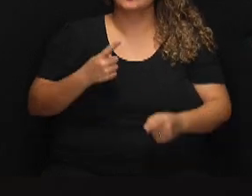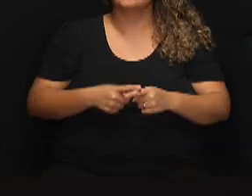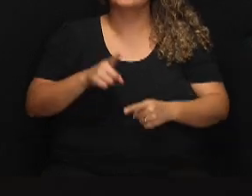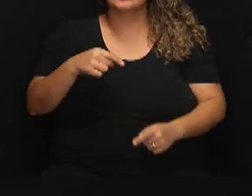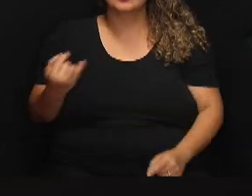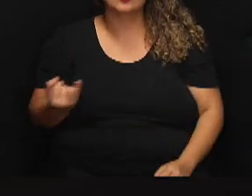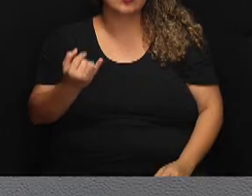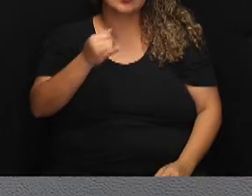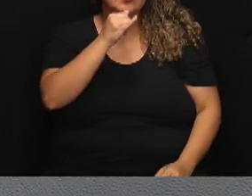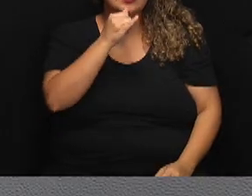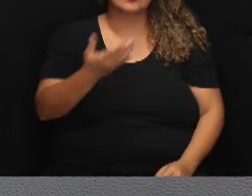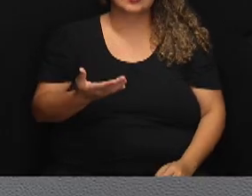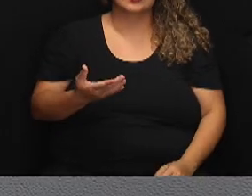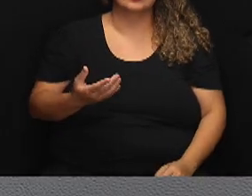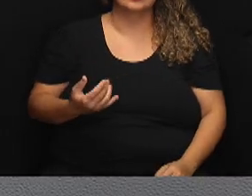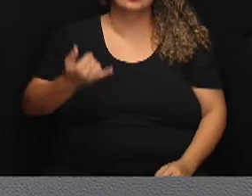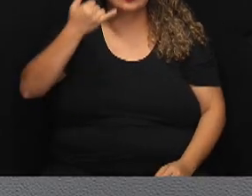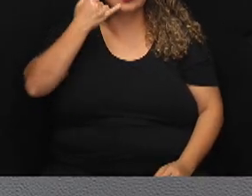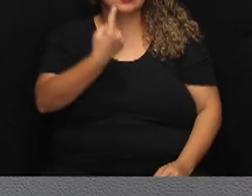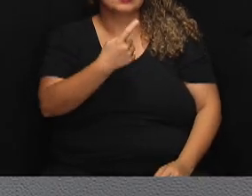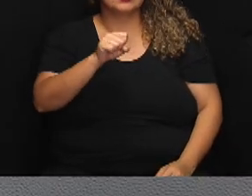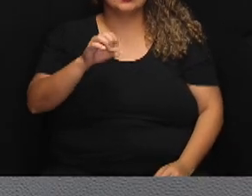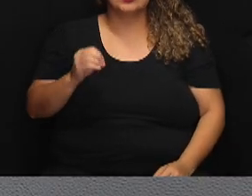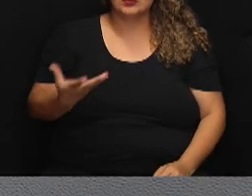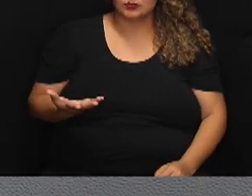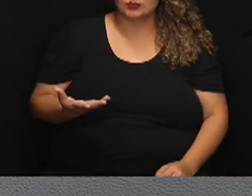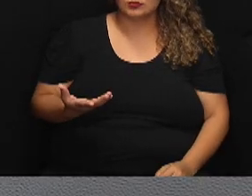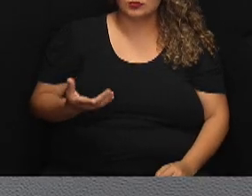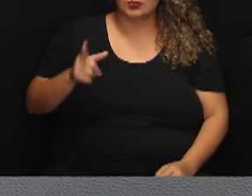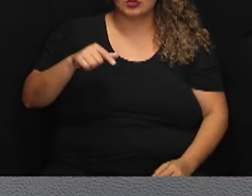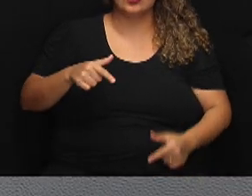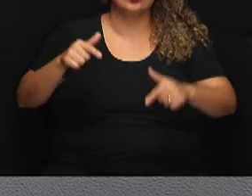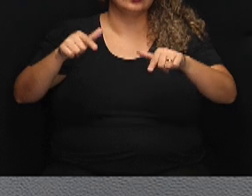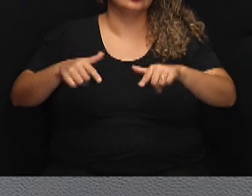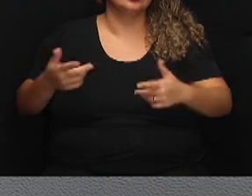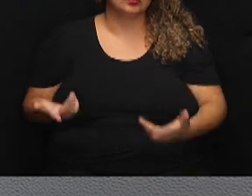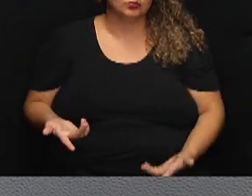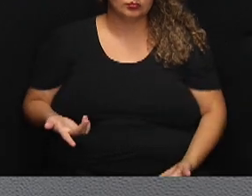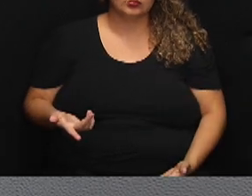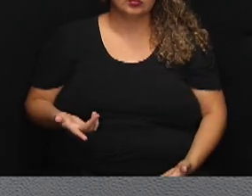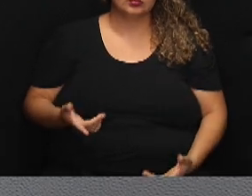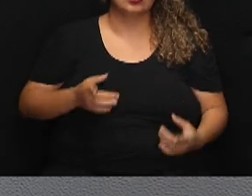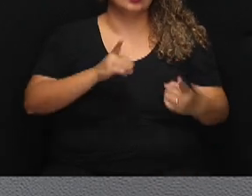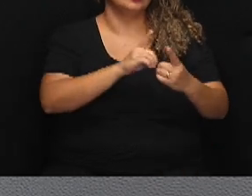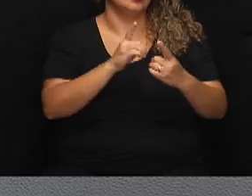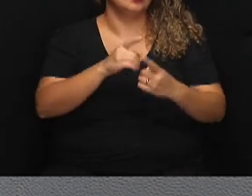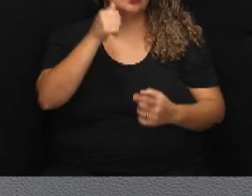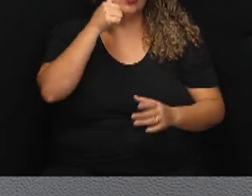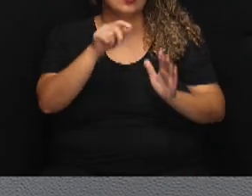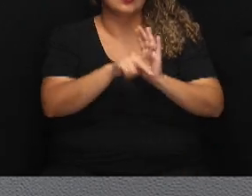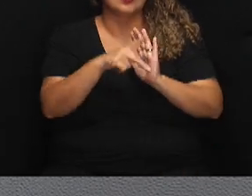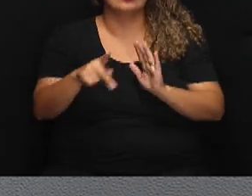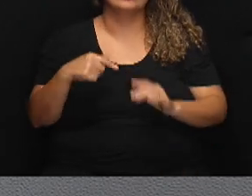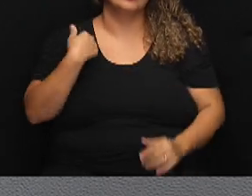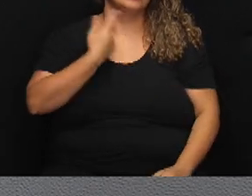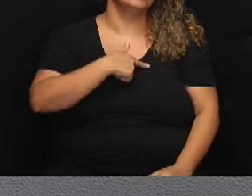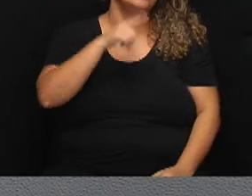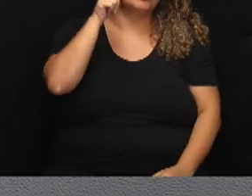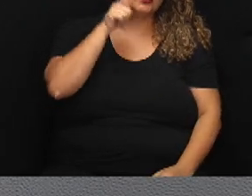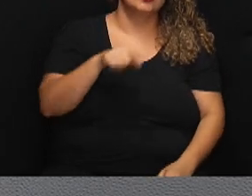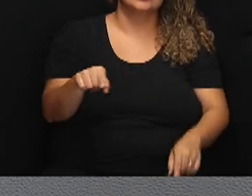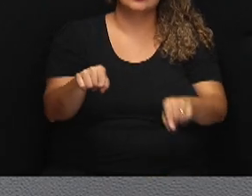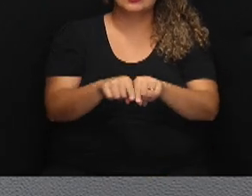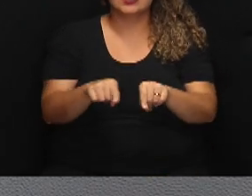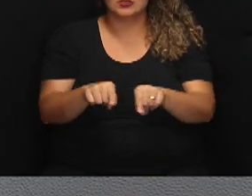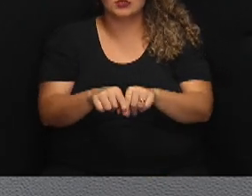por exemplo, o Disque 180 ser um espaço de atendimento das mulheres, para que a gente consiga também